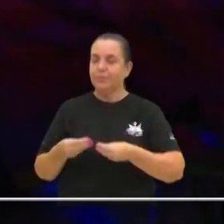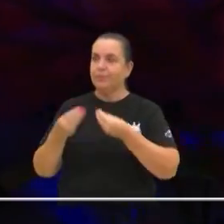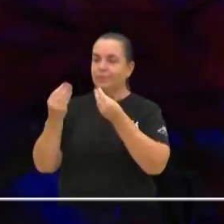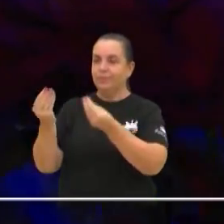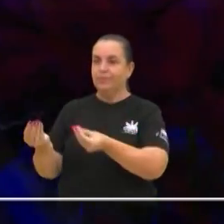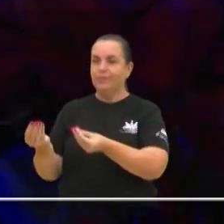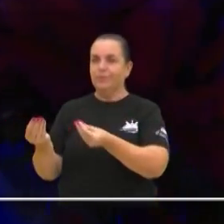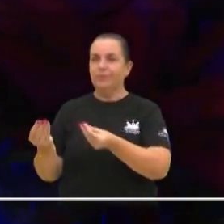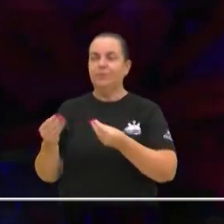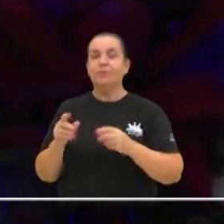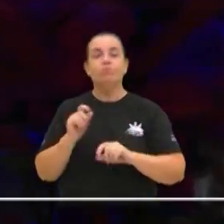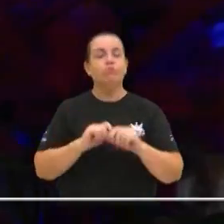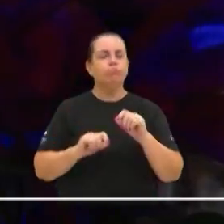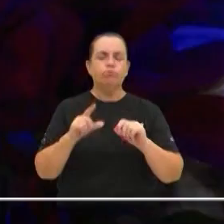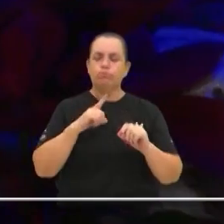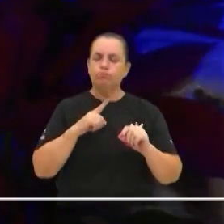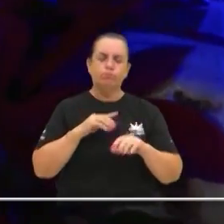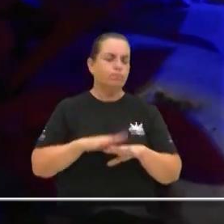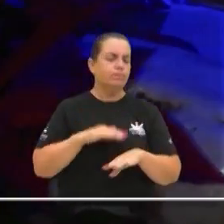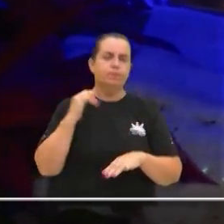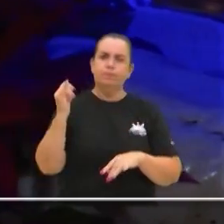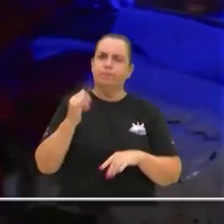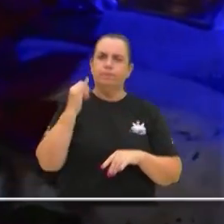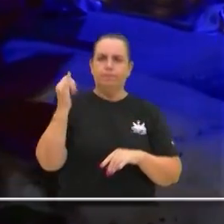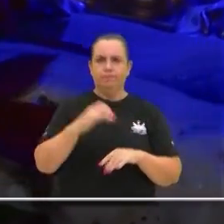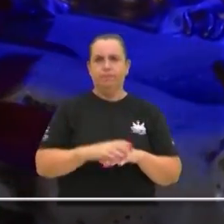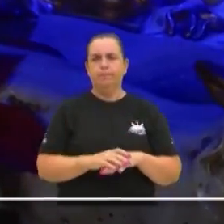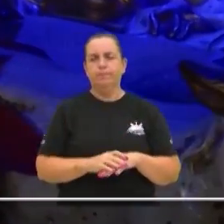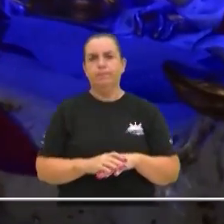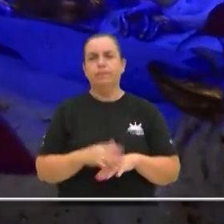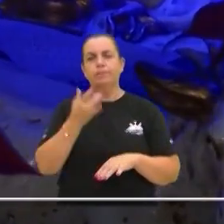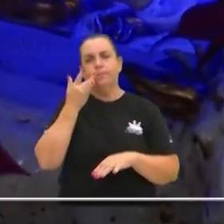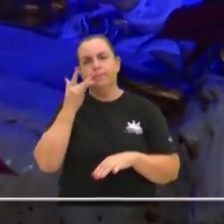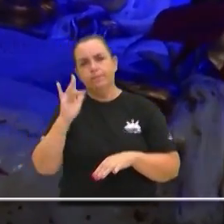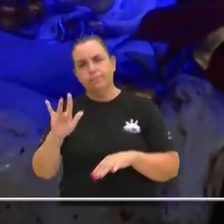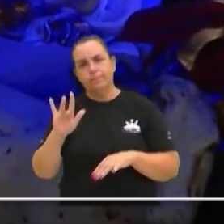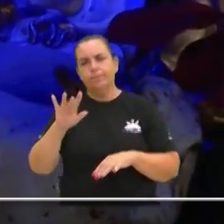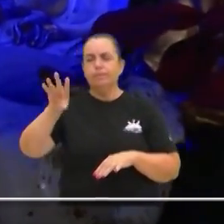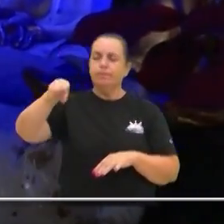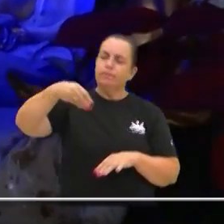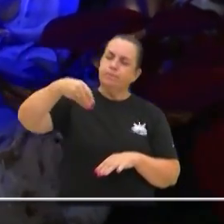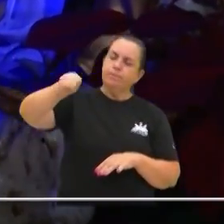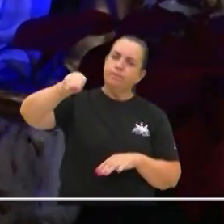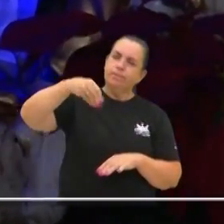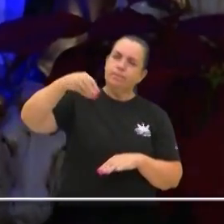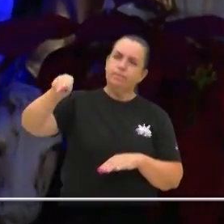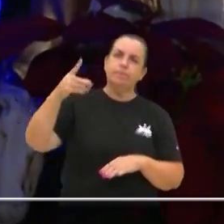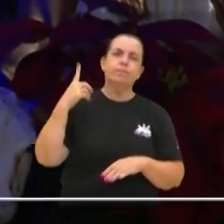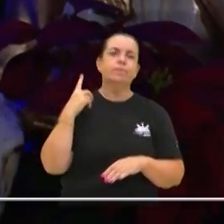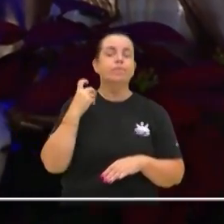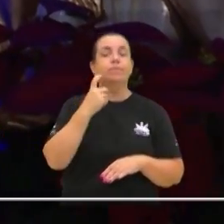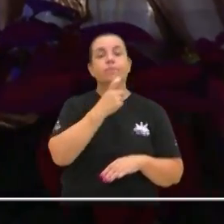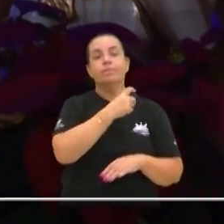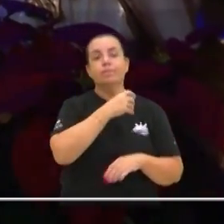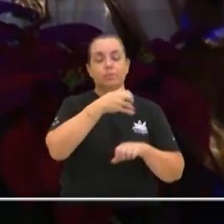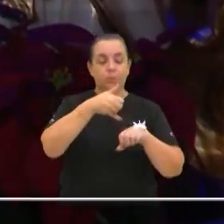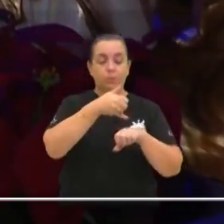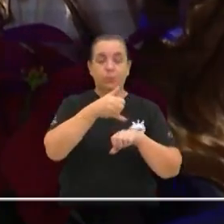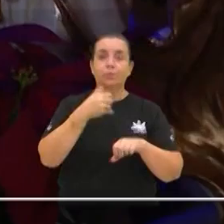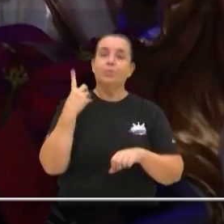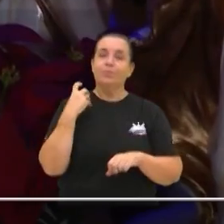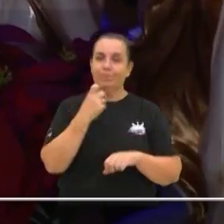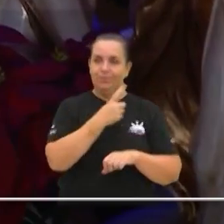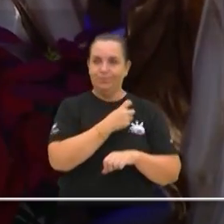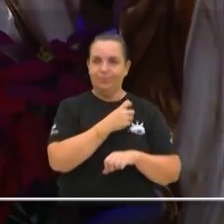ofereceram o que tinham de mais precioso: ouro, incenso e mirra.